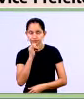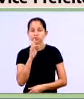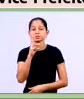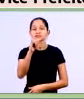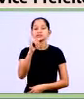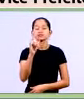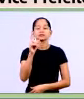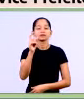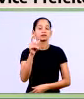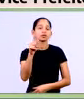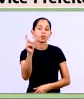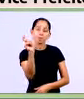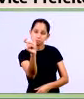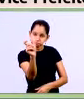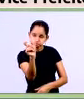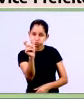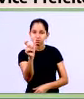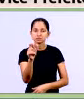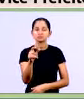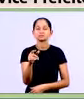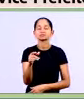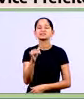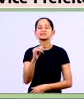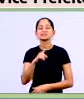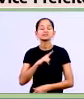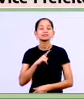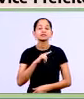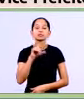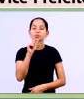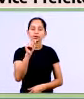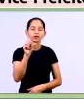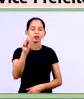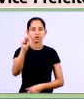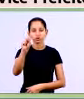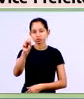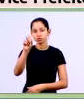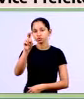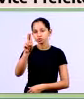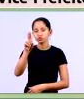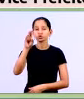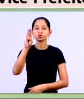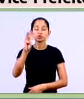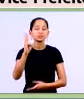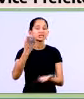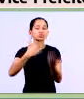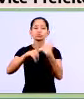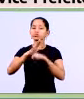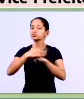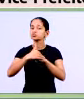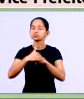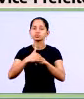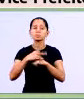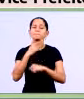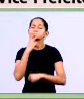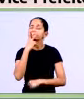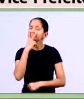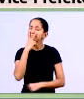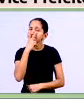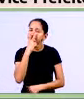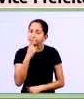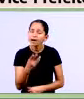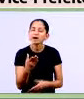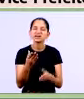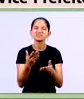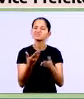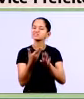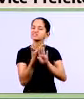terminar com sub, esse sub é extremamente racista, gosta de tudo longe dele. Então ele põe um muro ali para